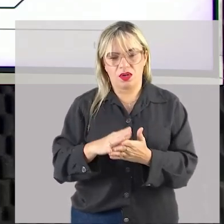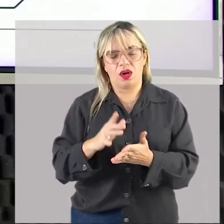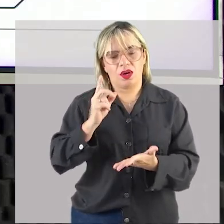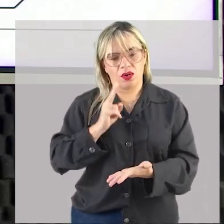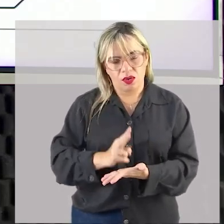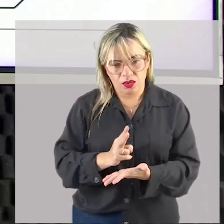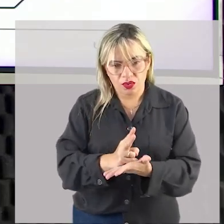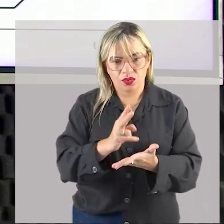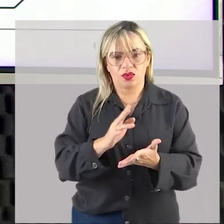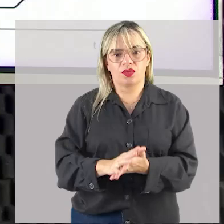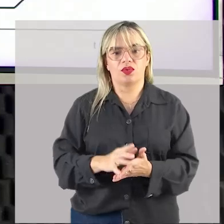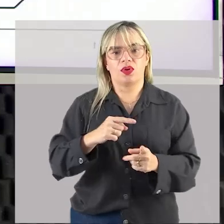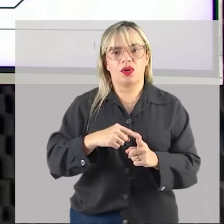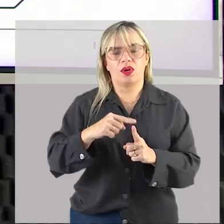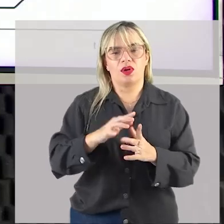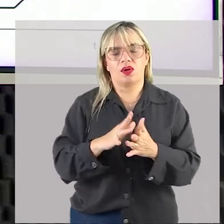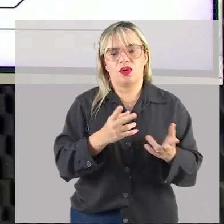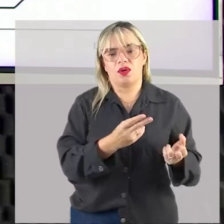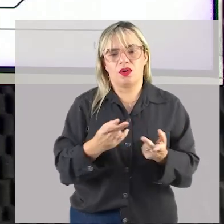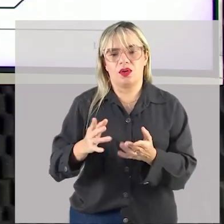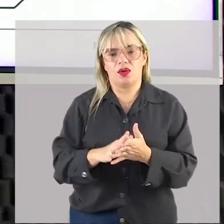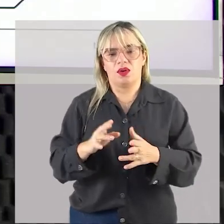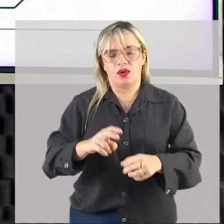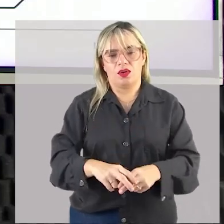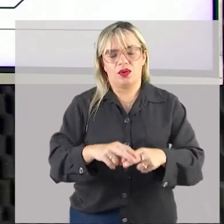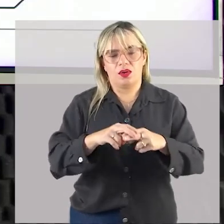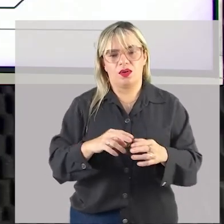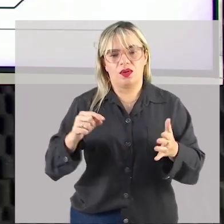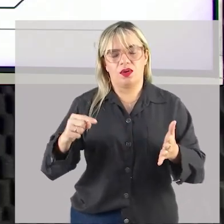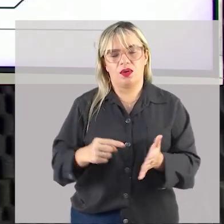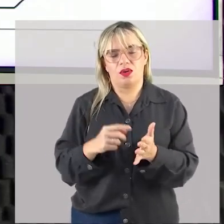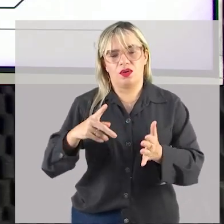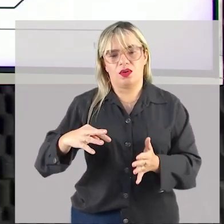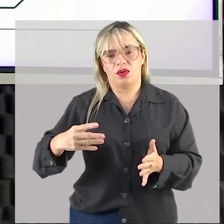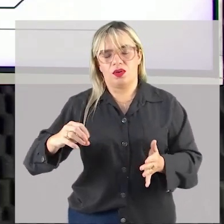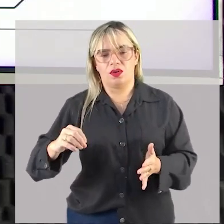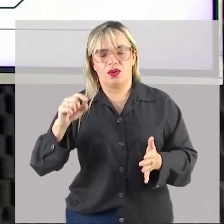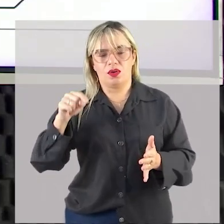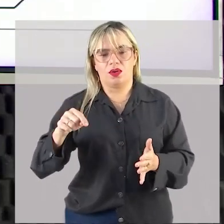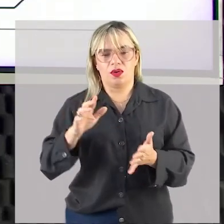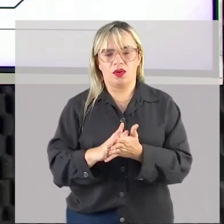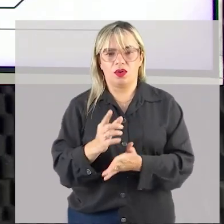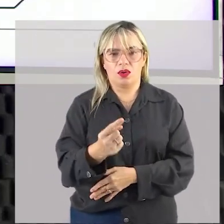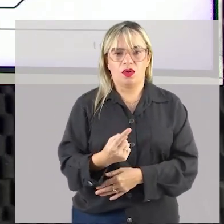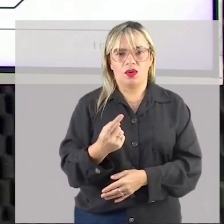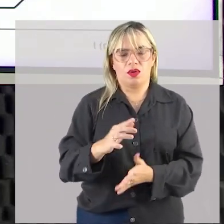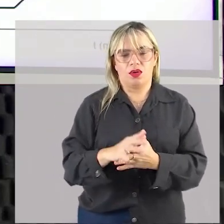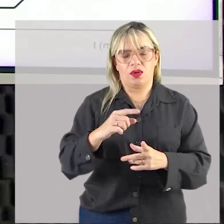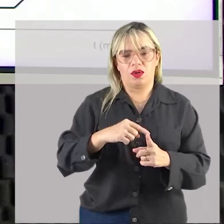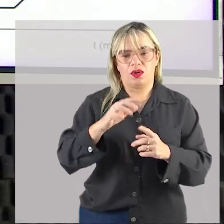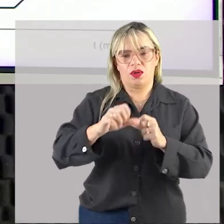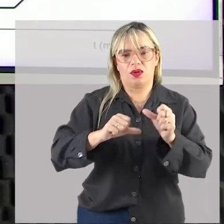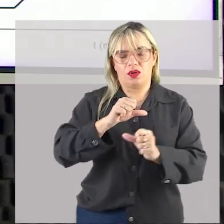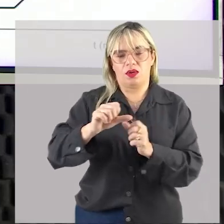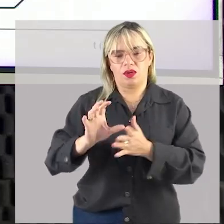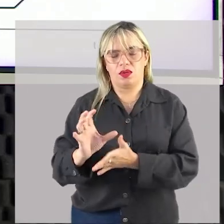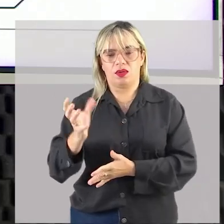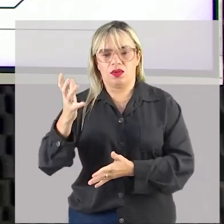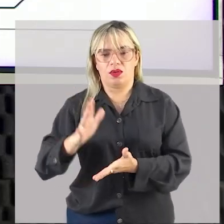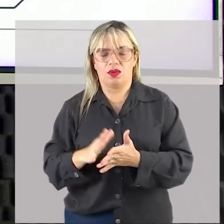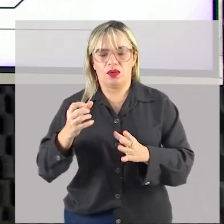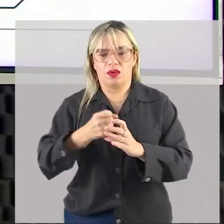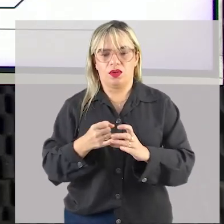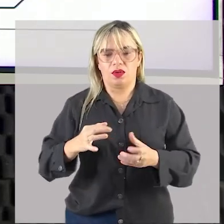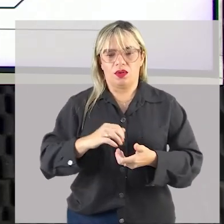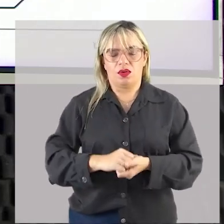0. Por isso que a gente chama ponto. Porque é uma temperatura que acontece a mudança de estado. Aqui eu tenho os